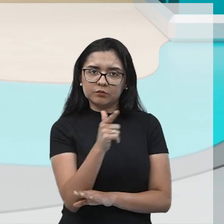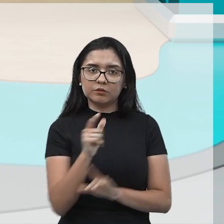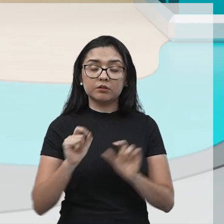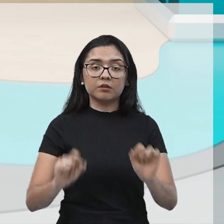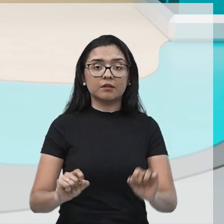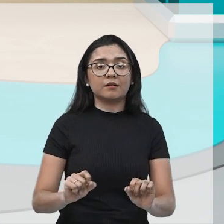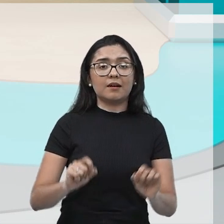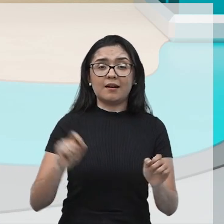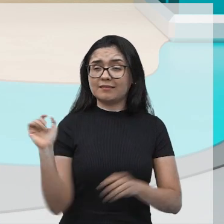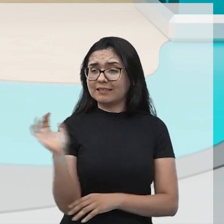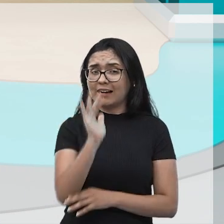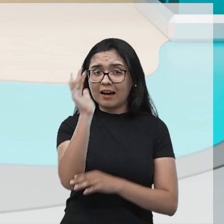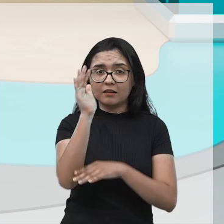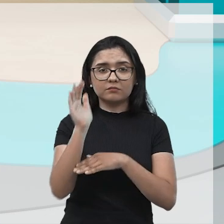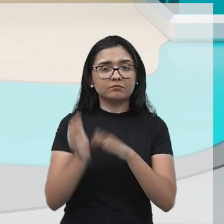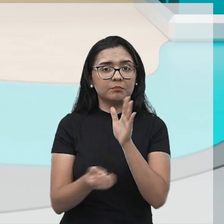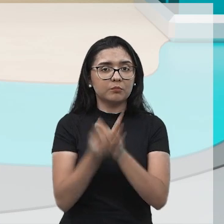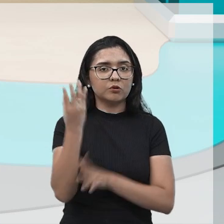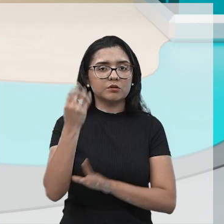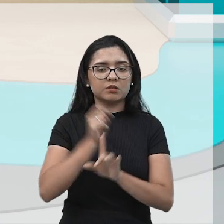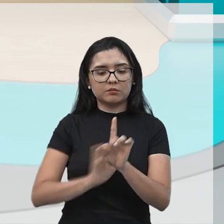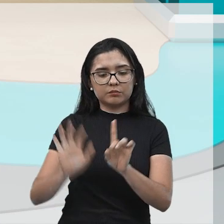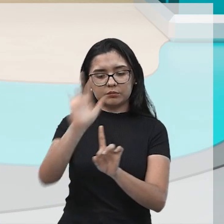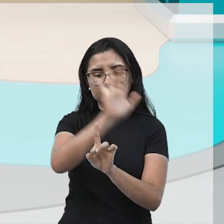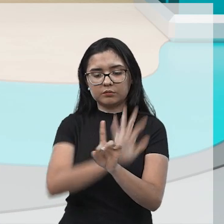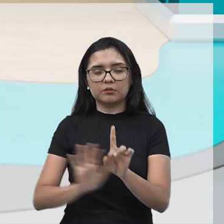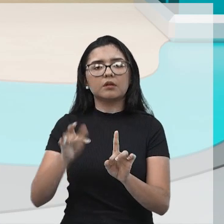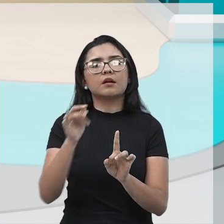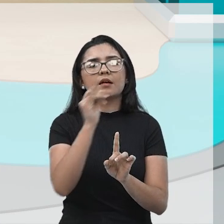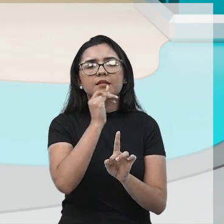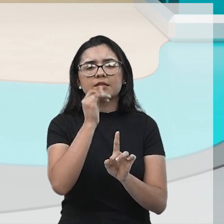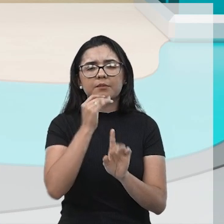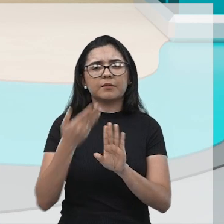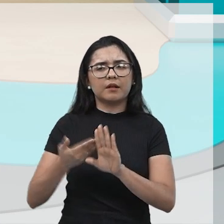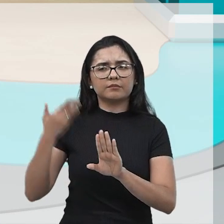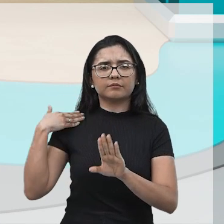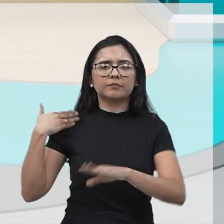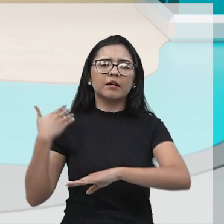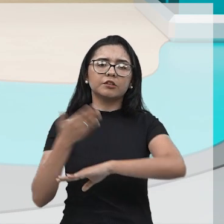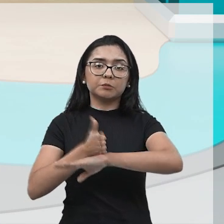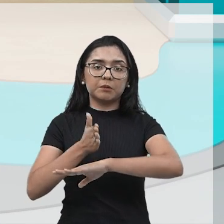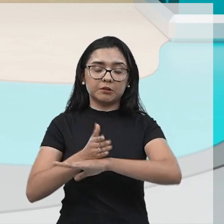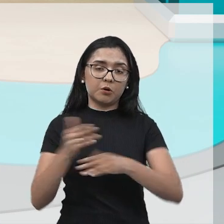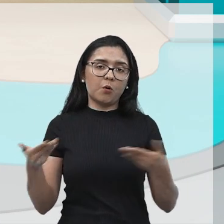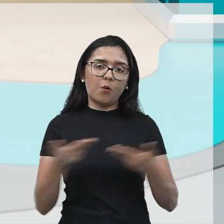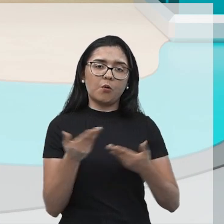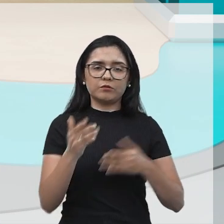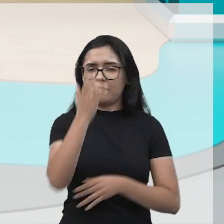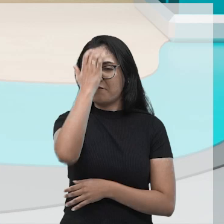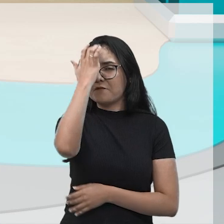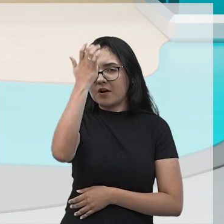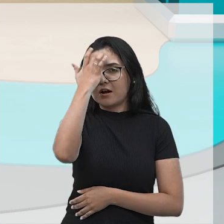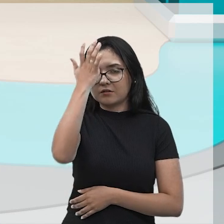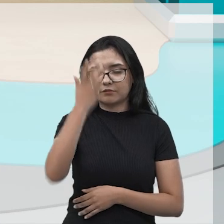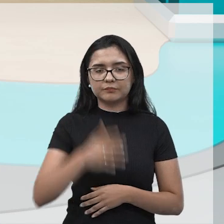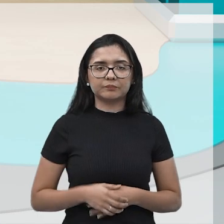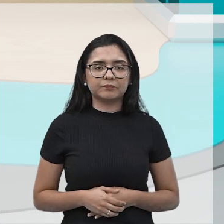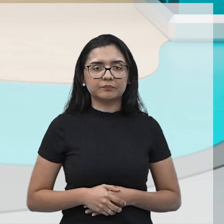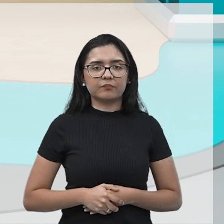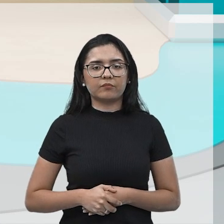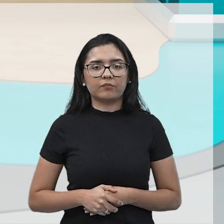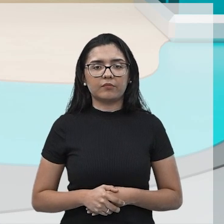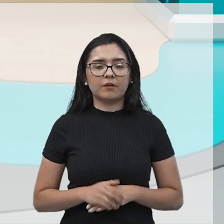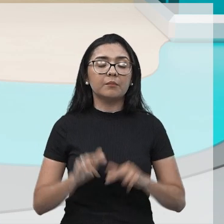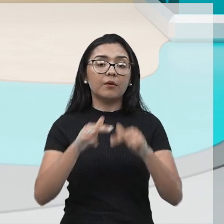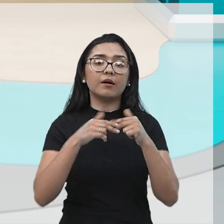muito mais caro produzir um cenário, por exemplo, lá da Idade Média. Hoje em dia já tem mais facilidades com